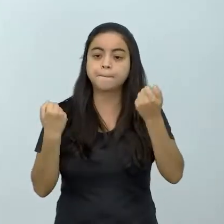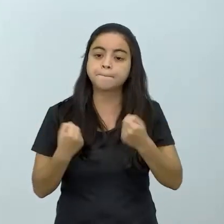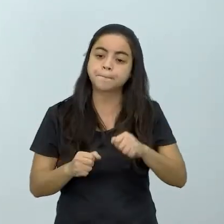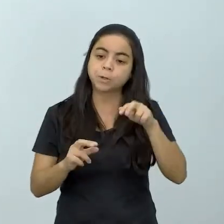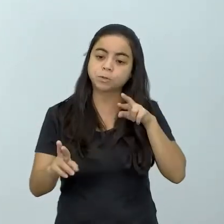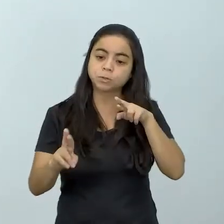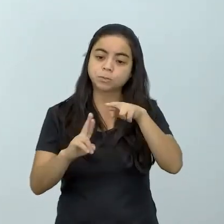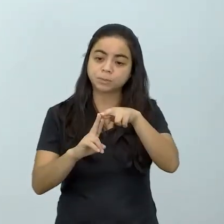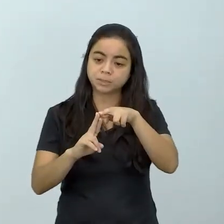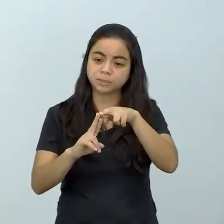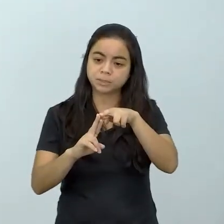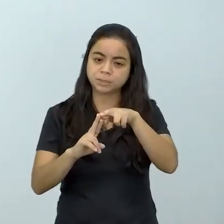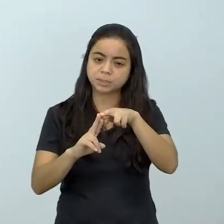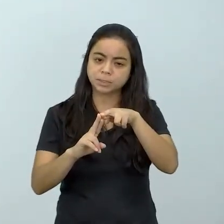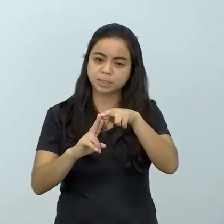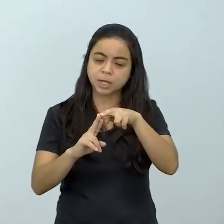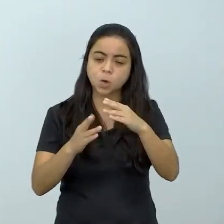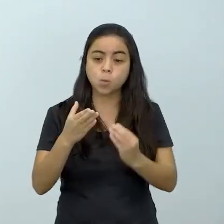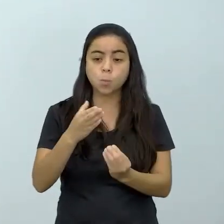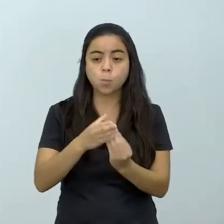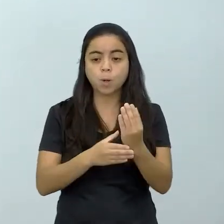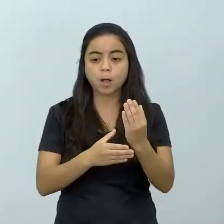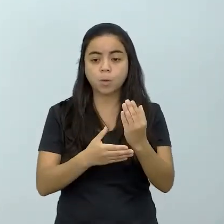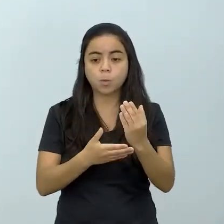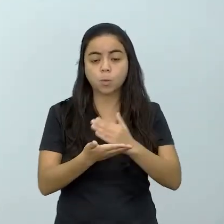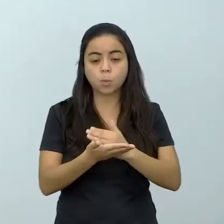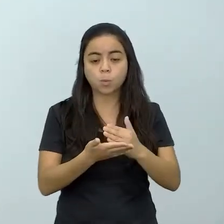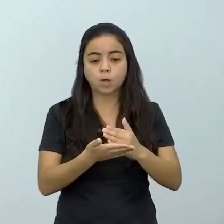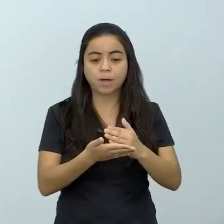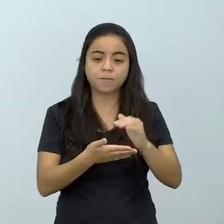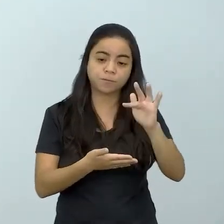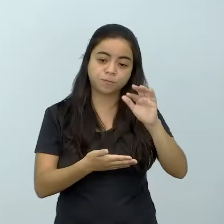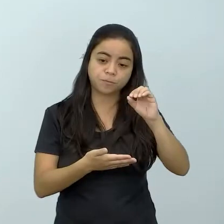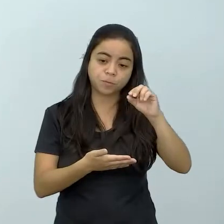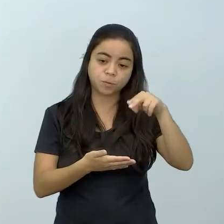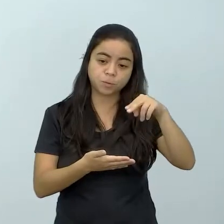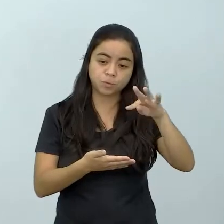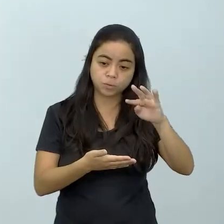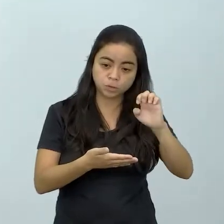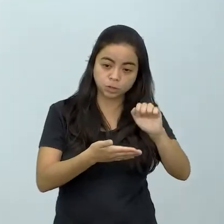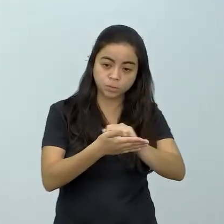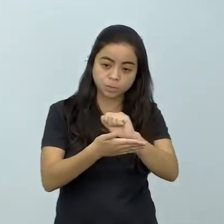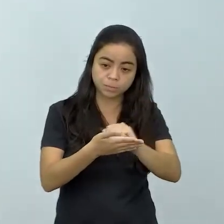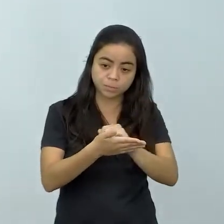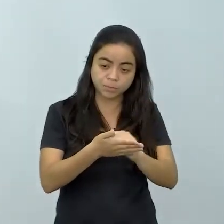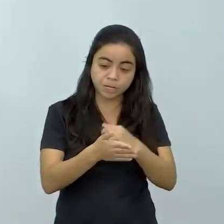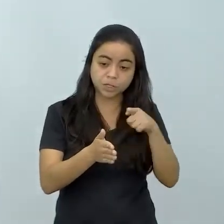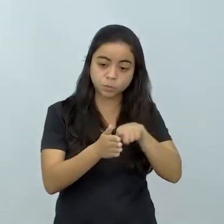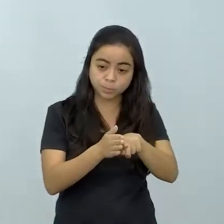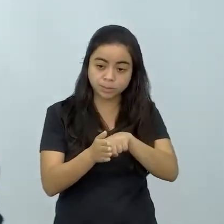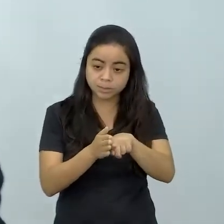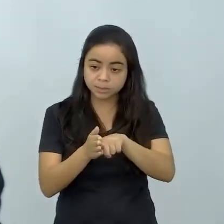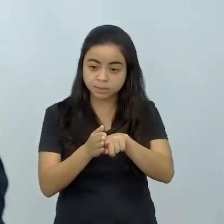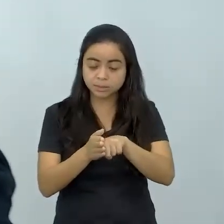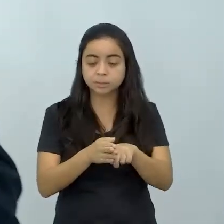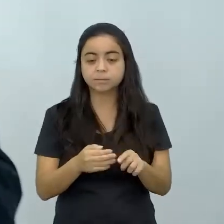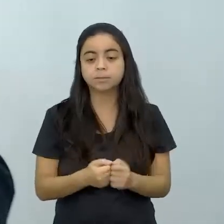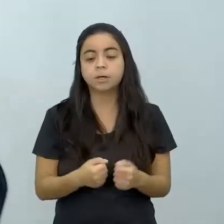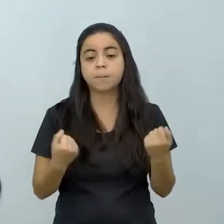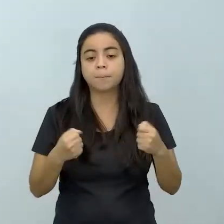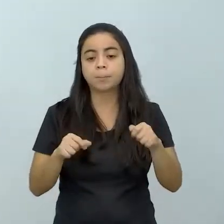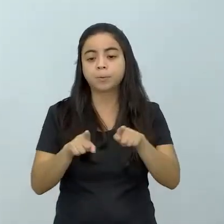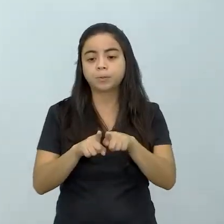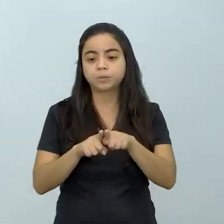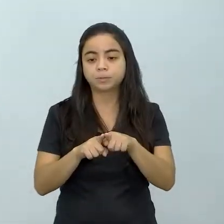podem representar uma fonte bibliográfica de pesquisa também como exemplo a gente pode colocar